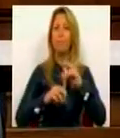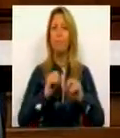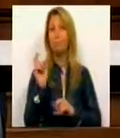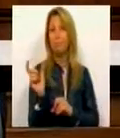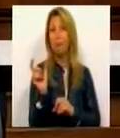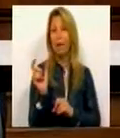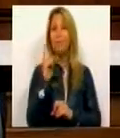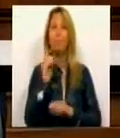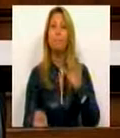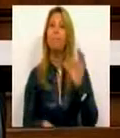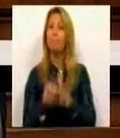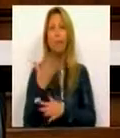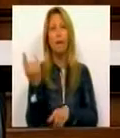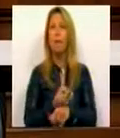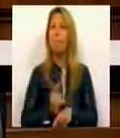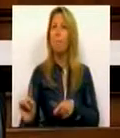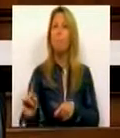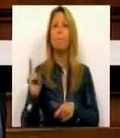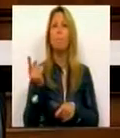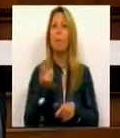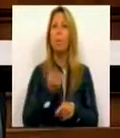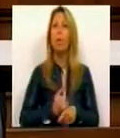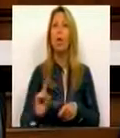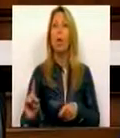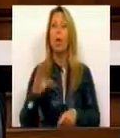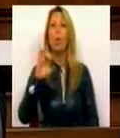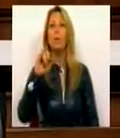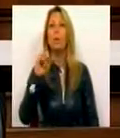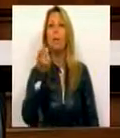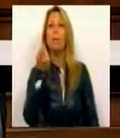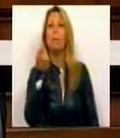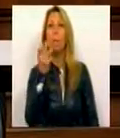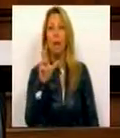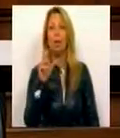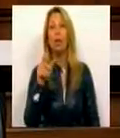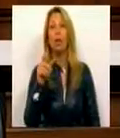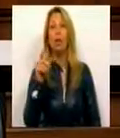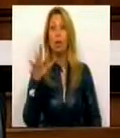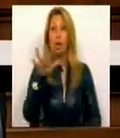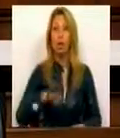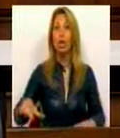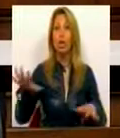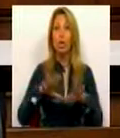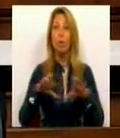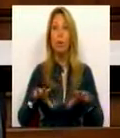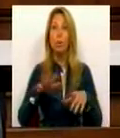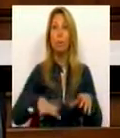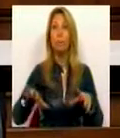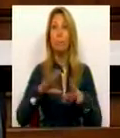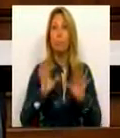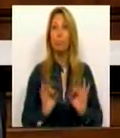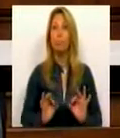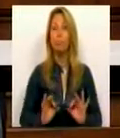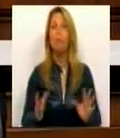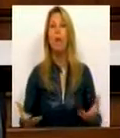implementar definitivamente o ciberespaço como domínio operacional. Esta é uma revolução mental, é uma